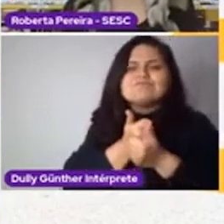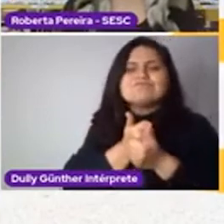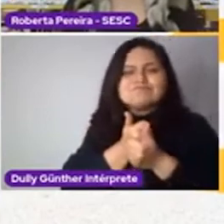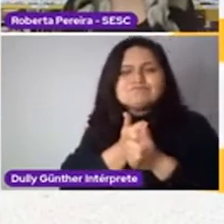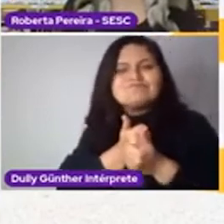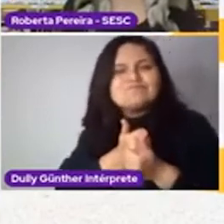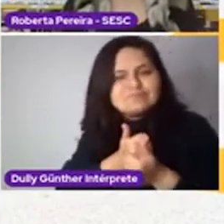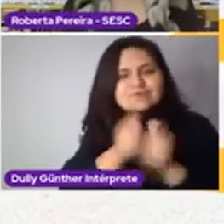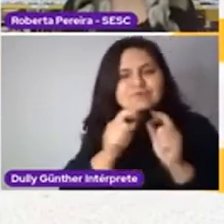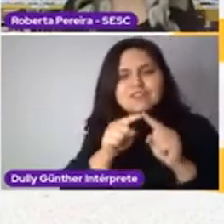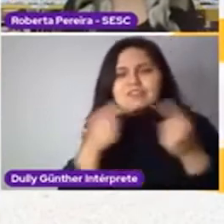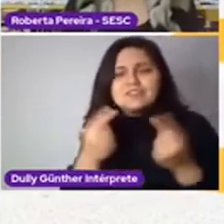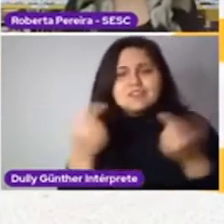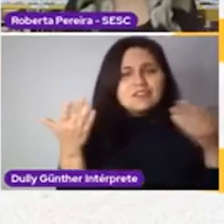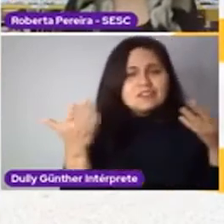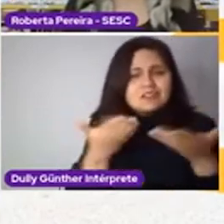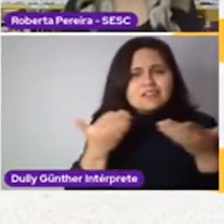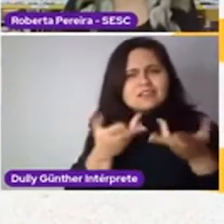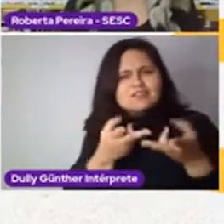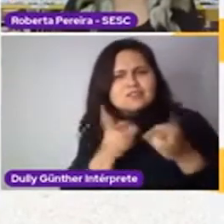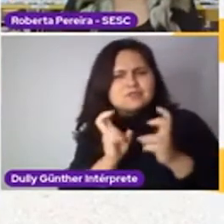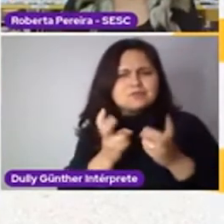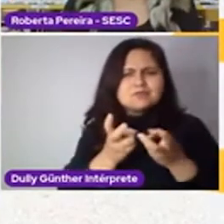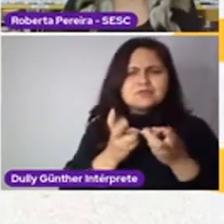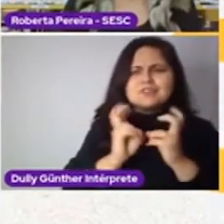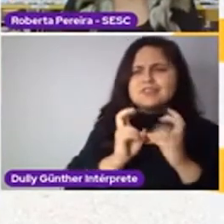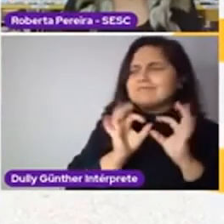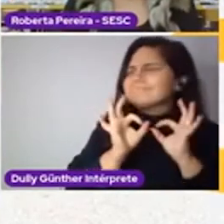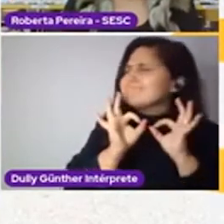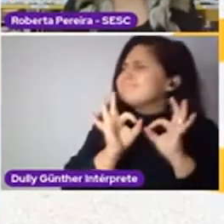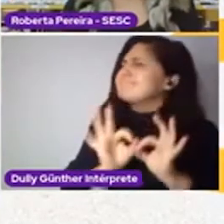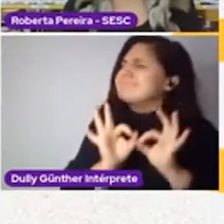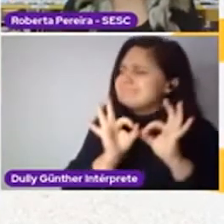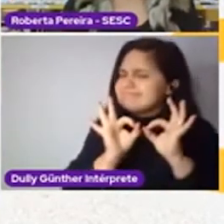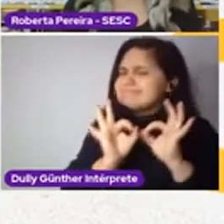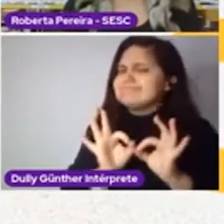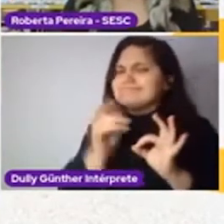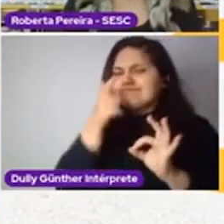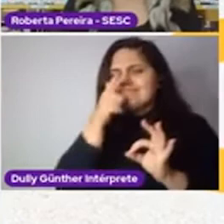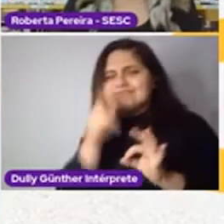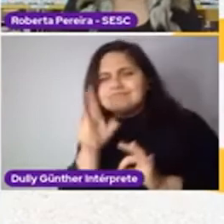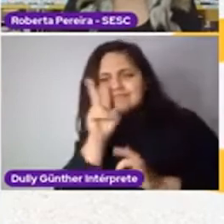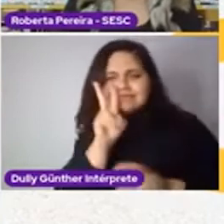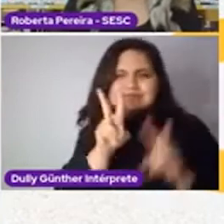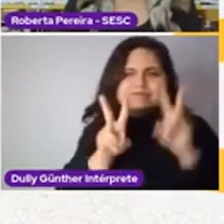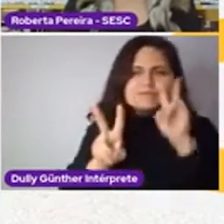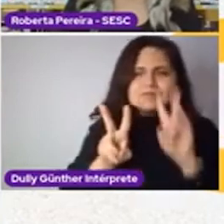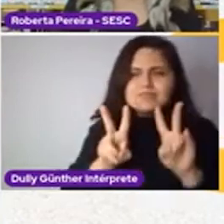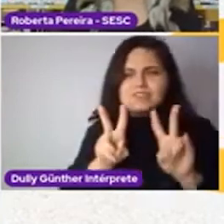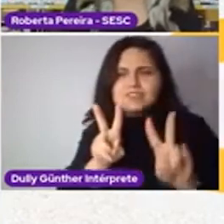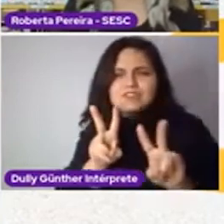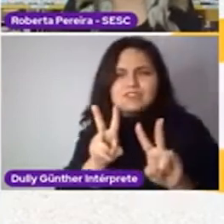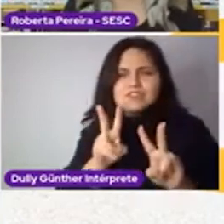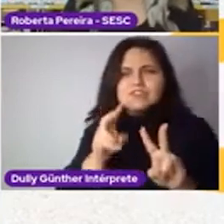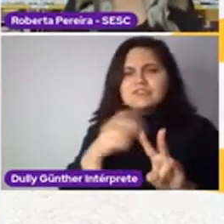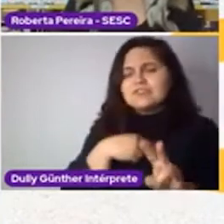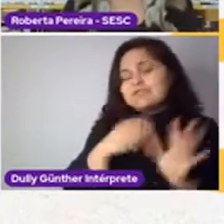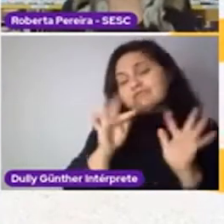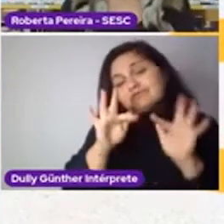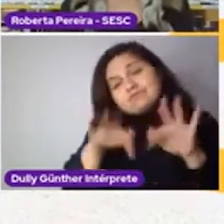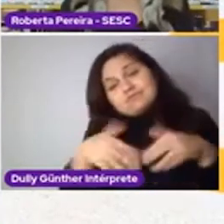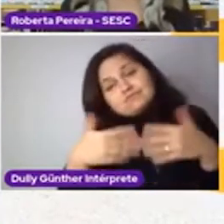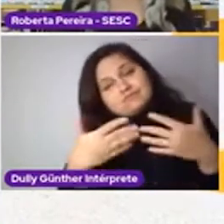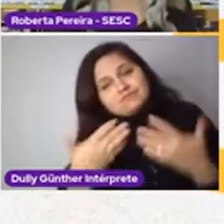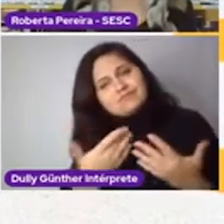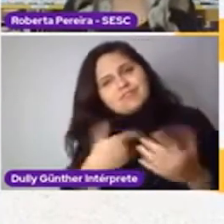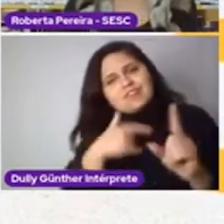perto, mas agora com certeza eu enxergo que no fim